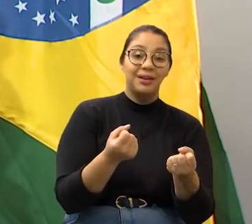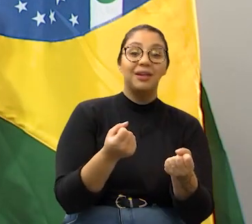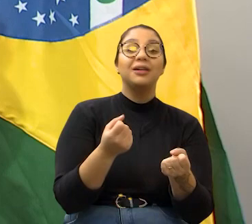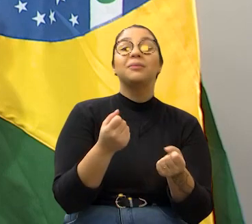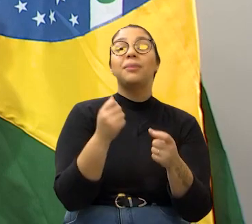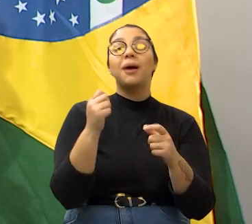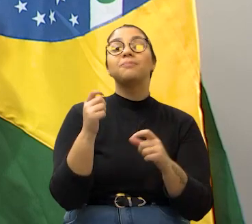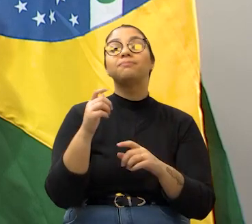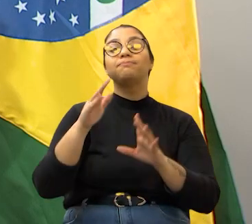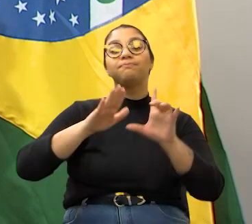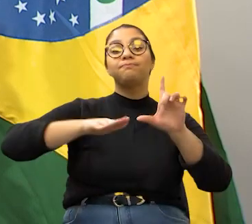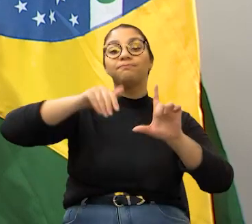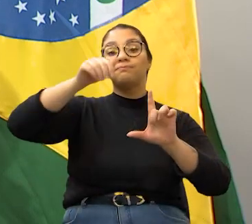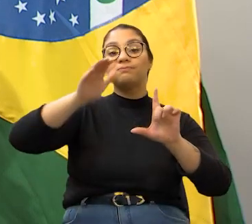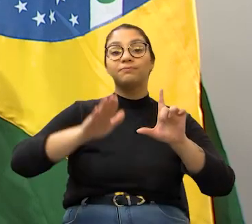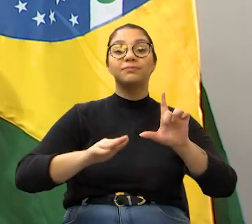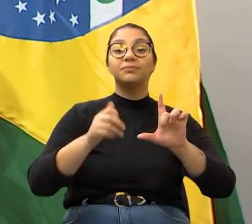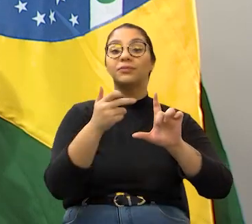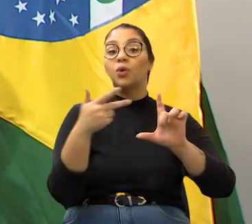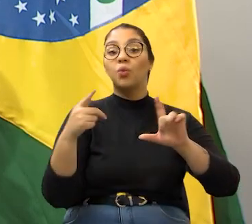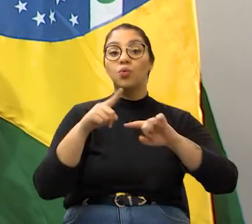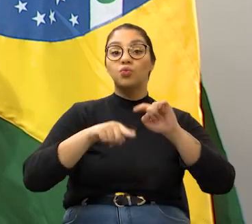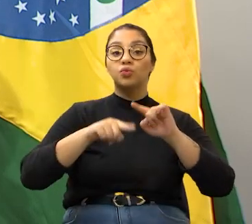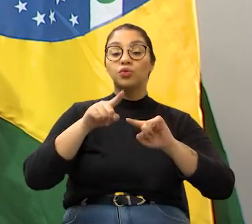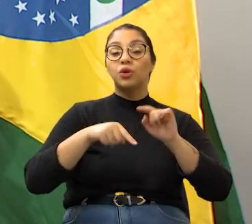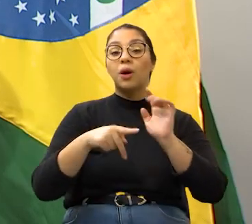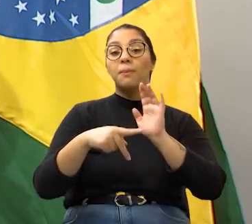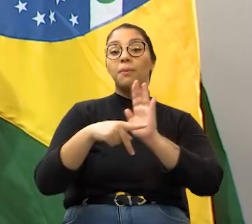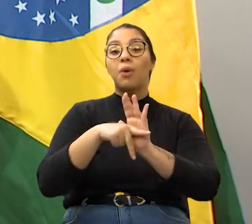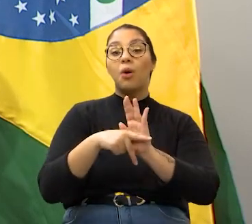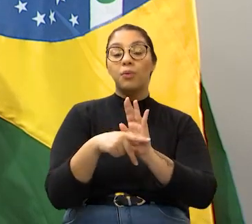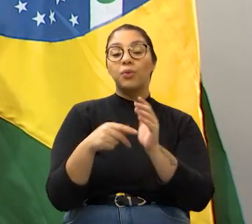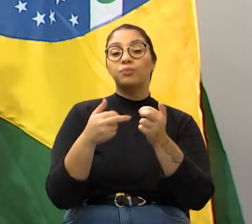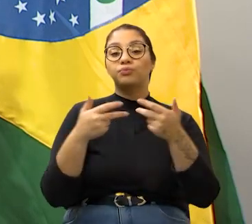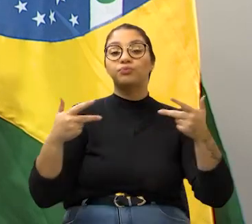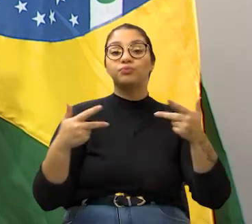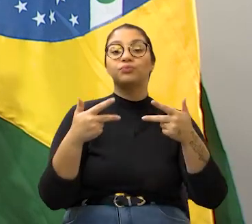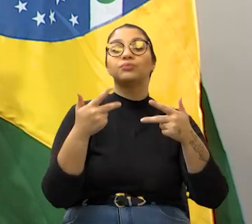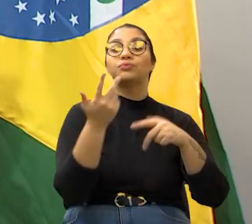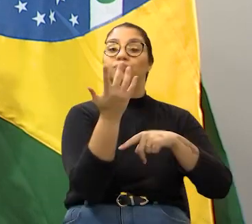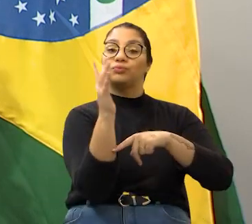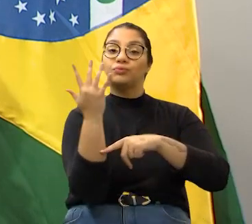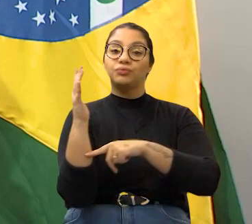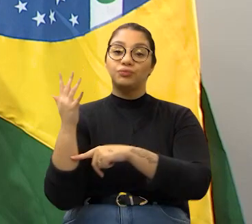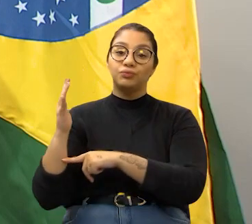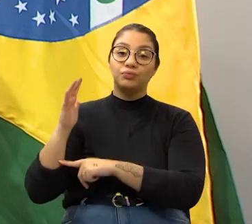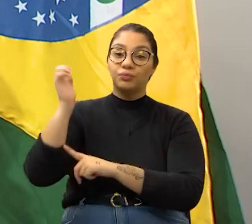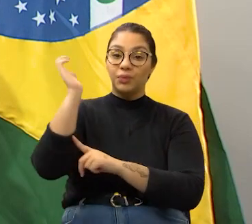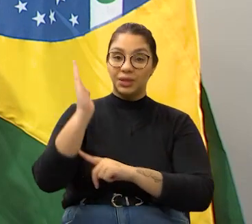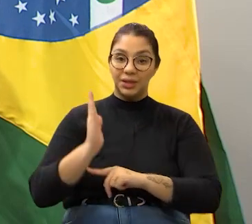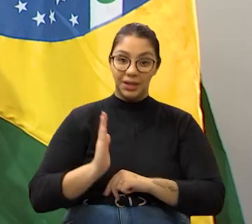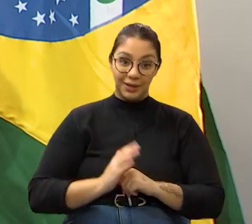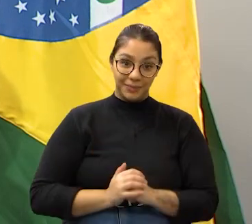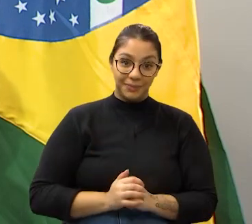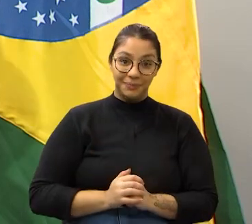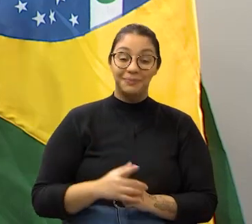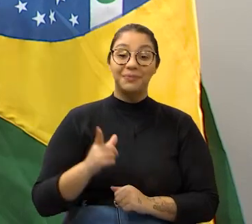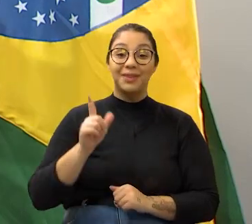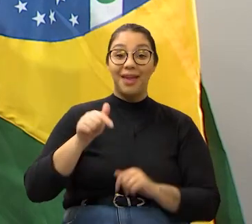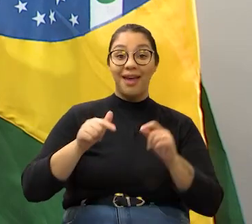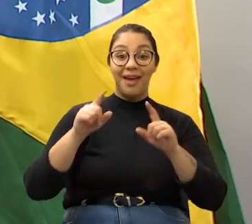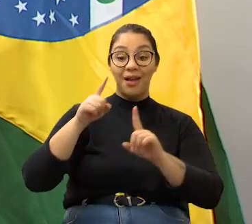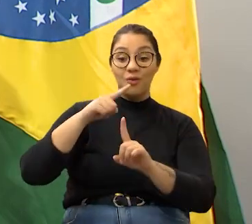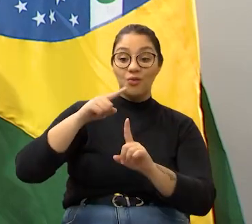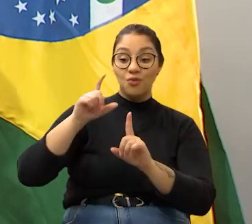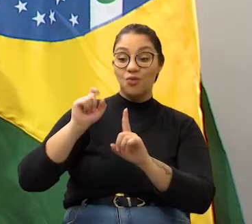e da flora local. Então é uma forma de você estimular a produção artística, cultural,